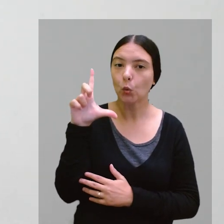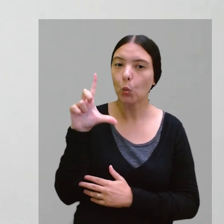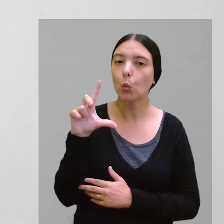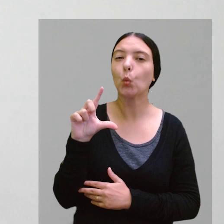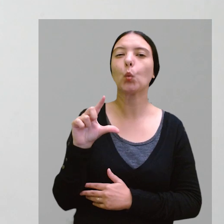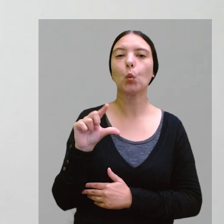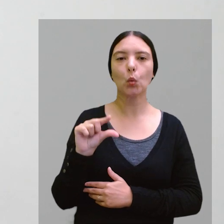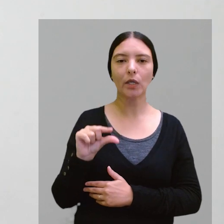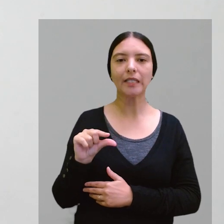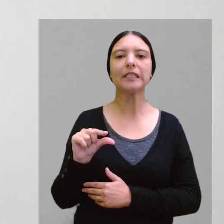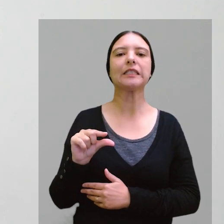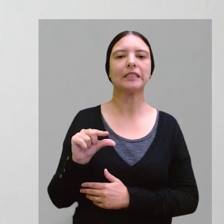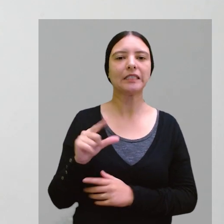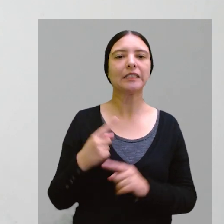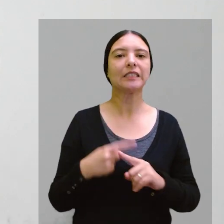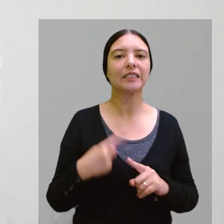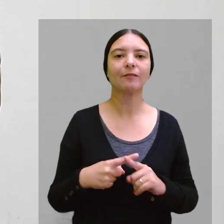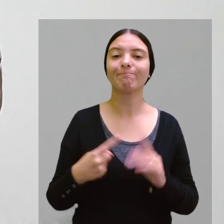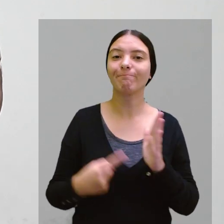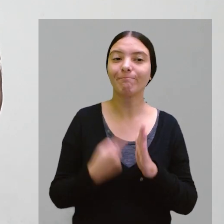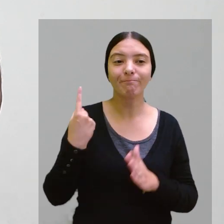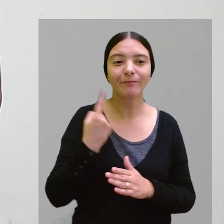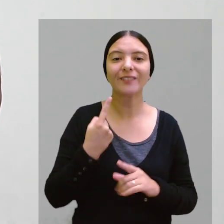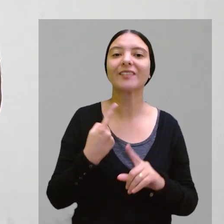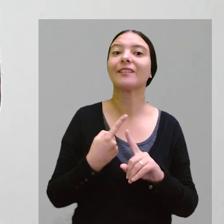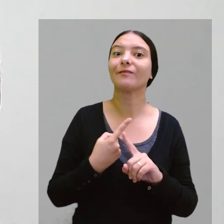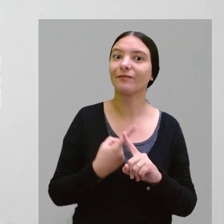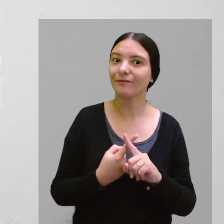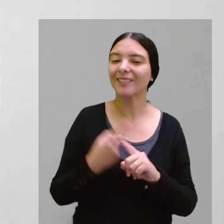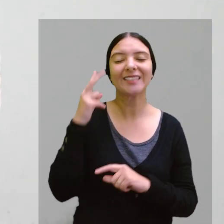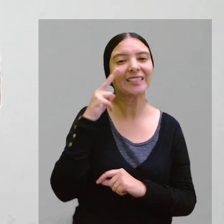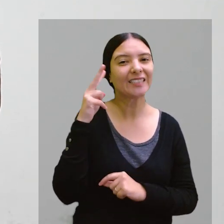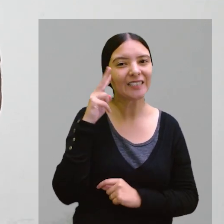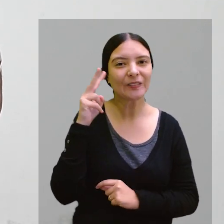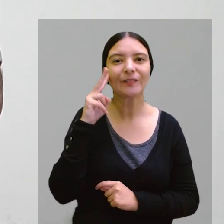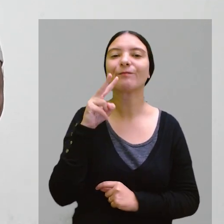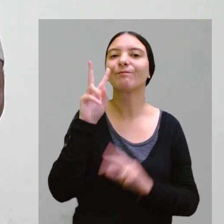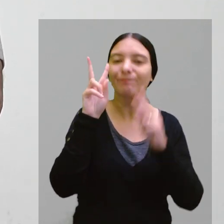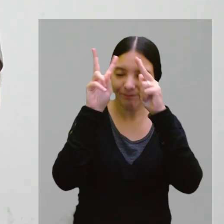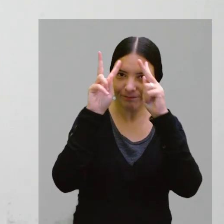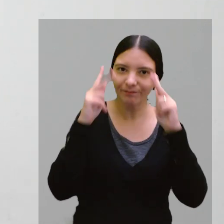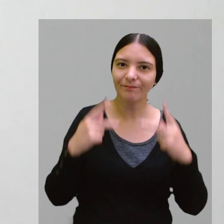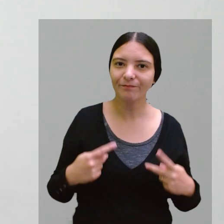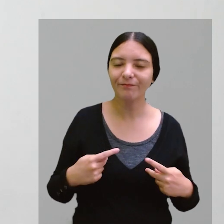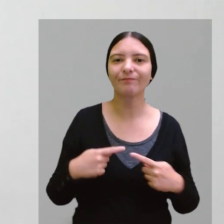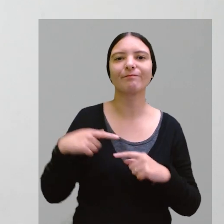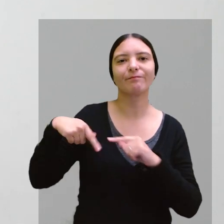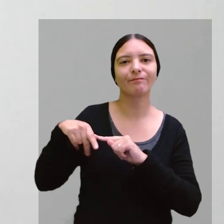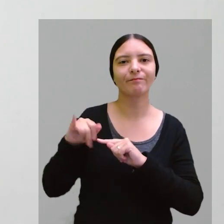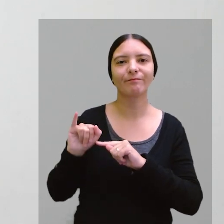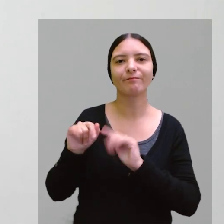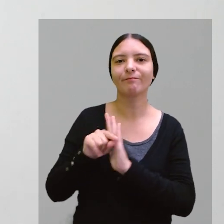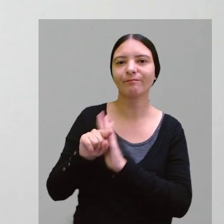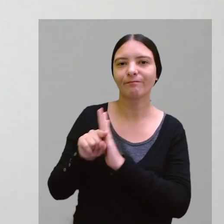diminuindo demais. Pela primeira vez na história humana, desde que o QI